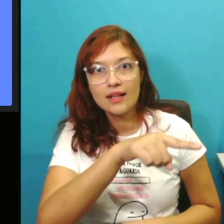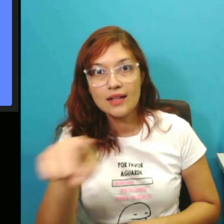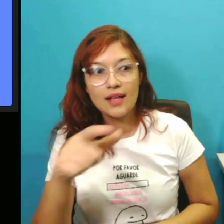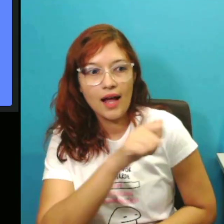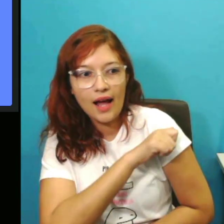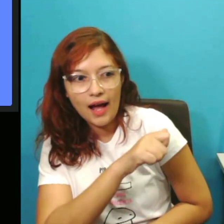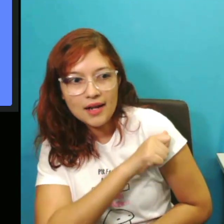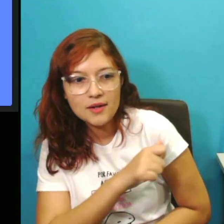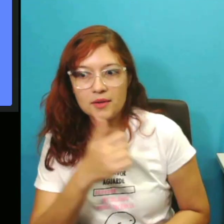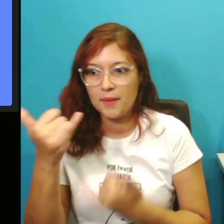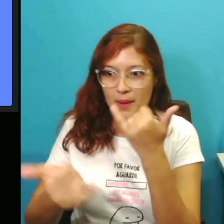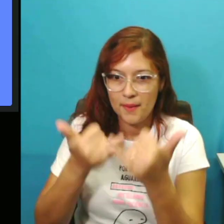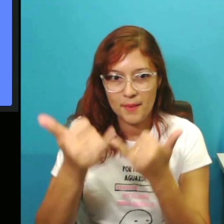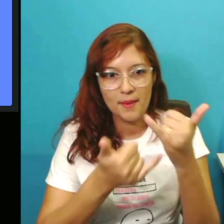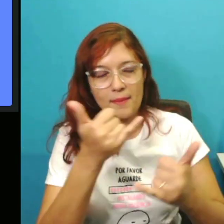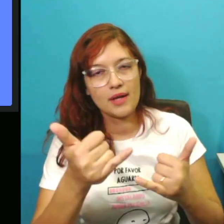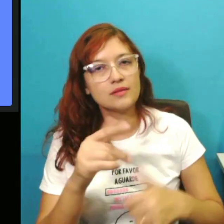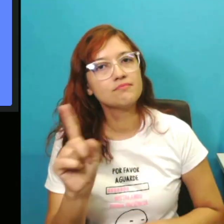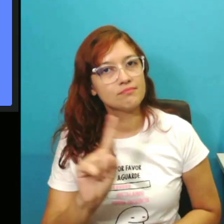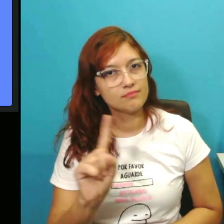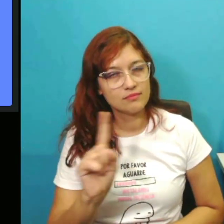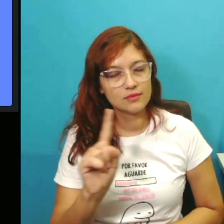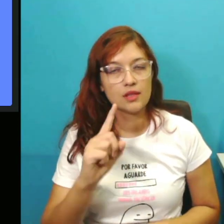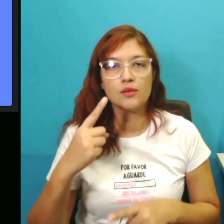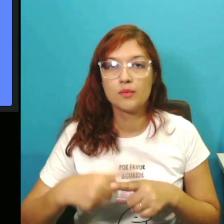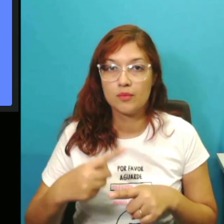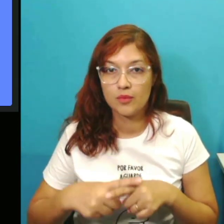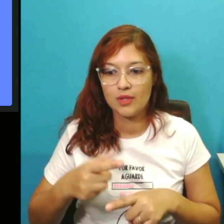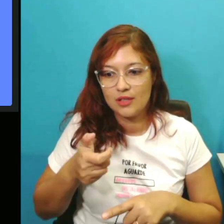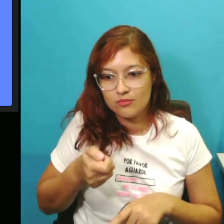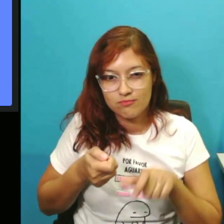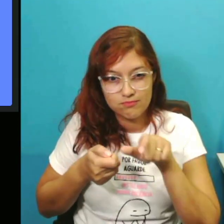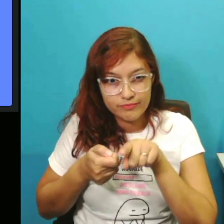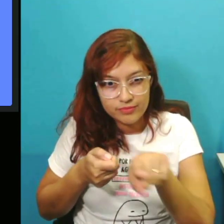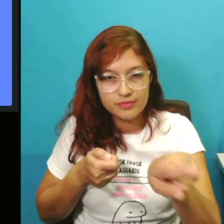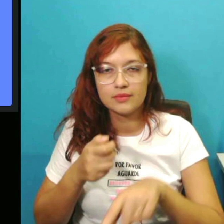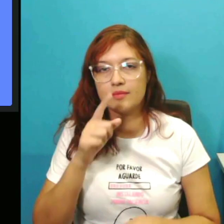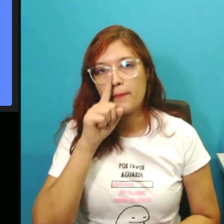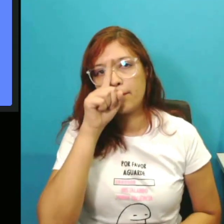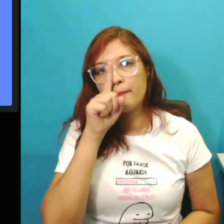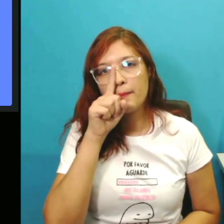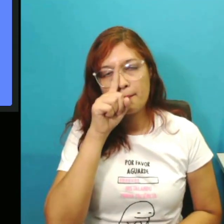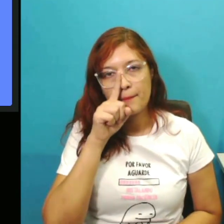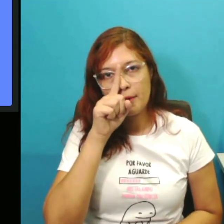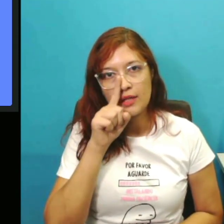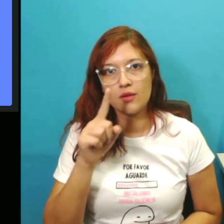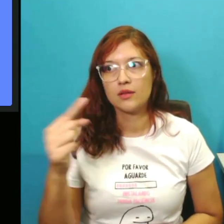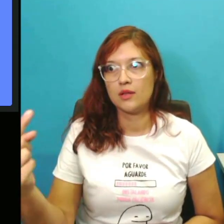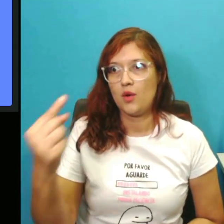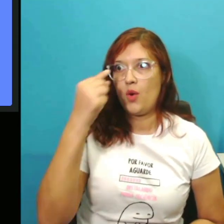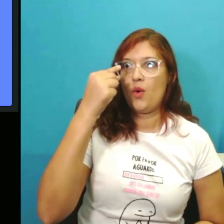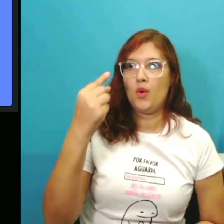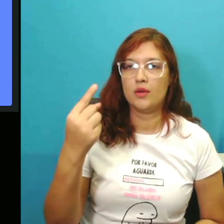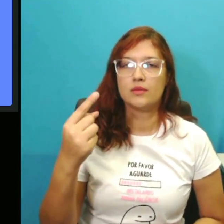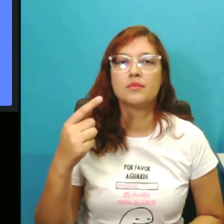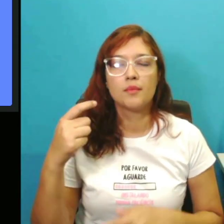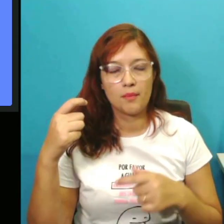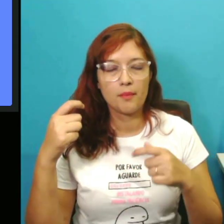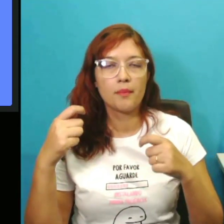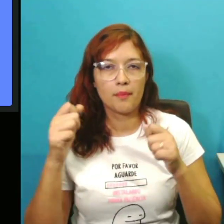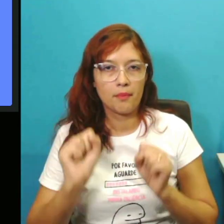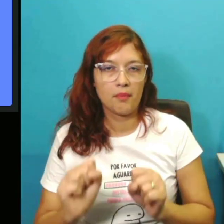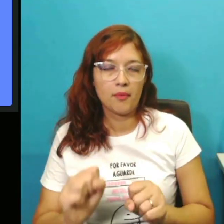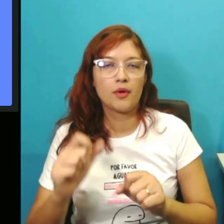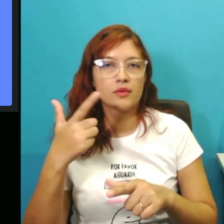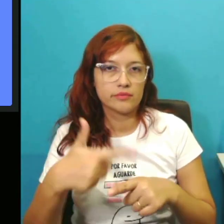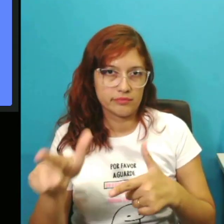não é aconselhado entregar para os alunos brincarem, porque o laser é perigoso, eles